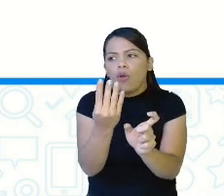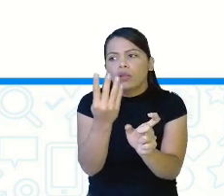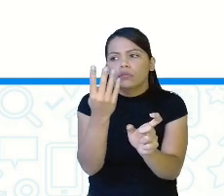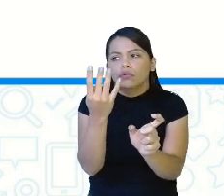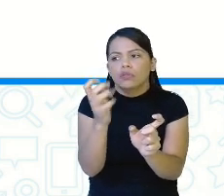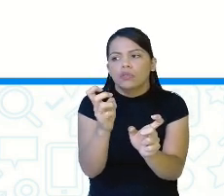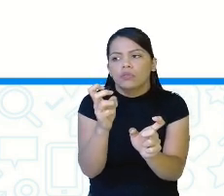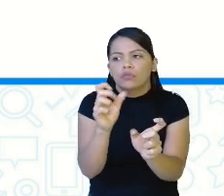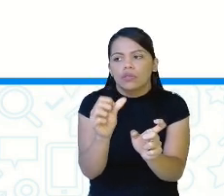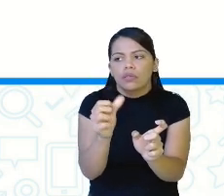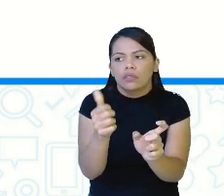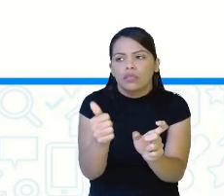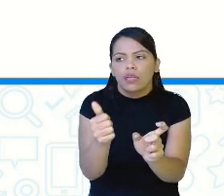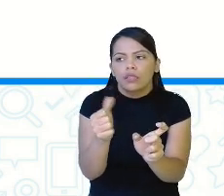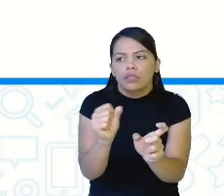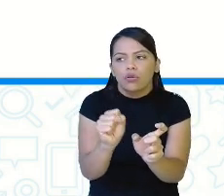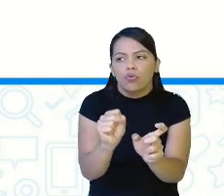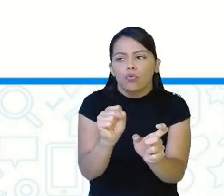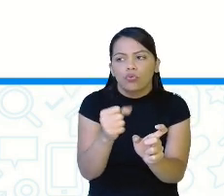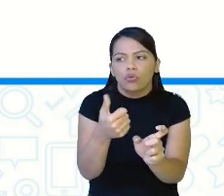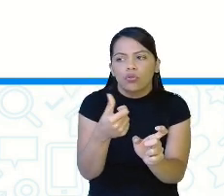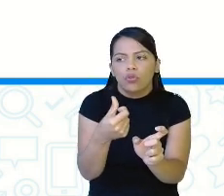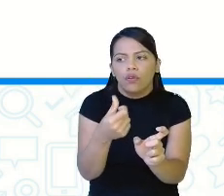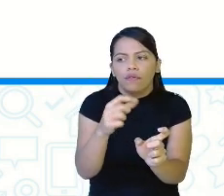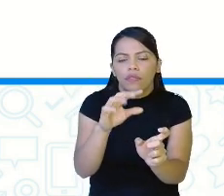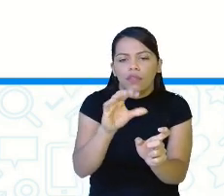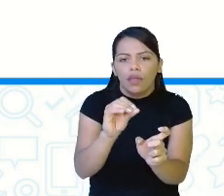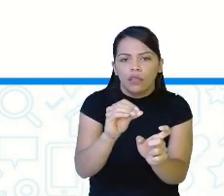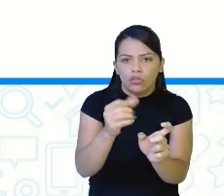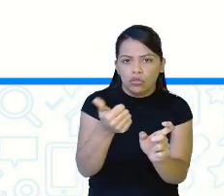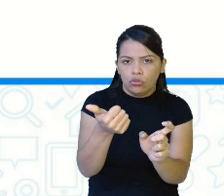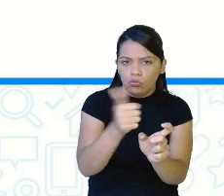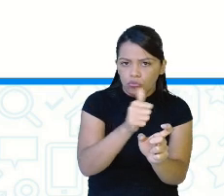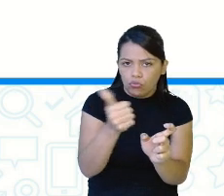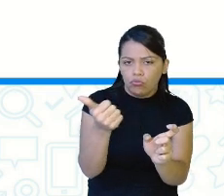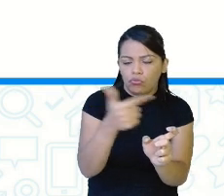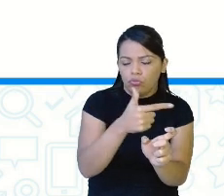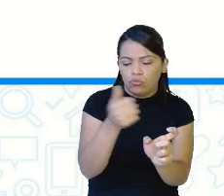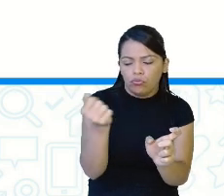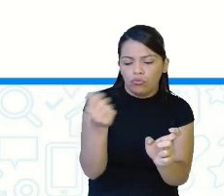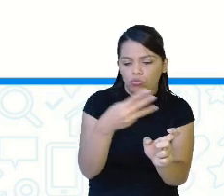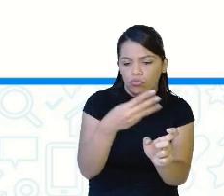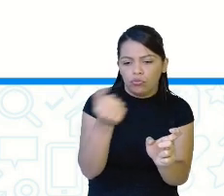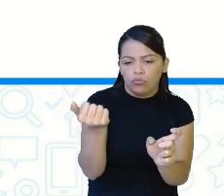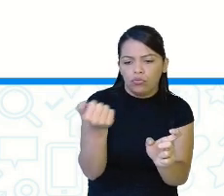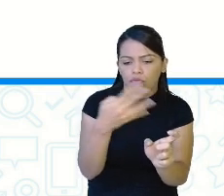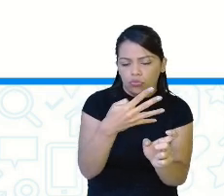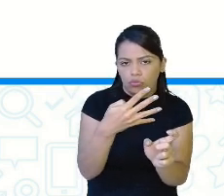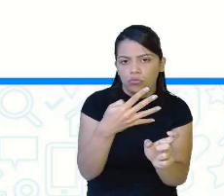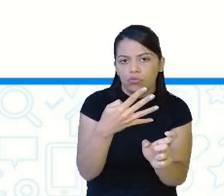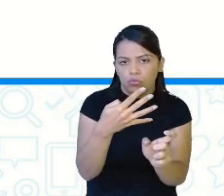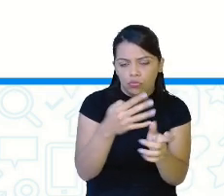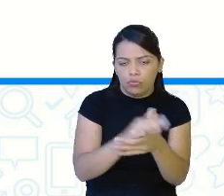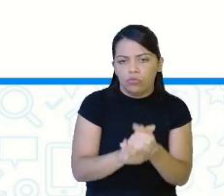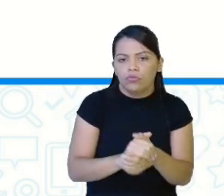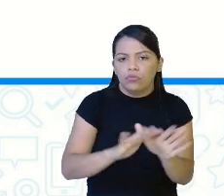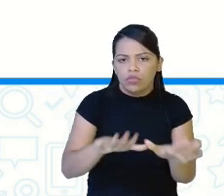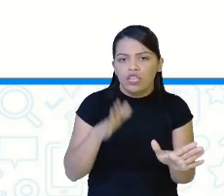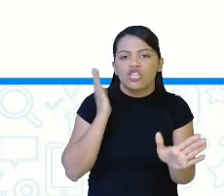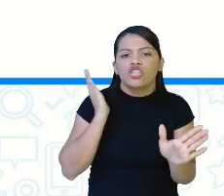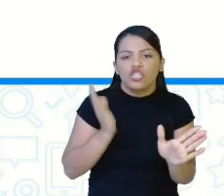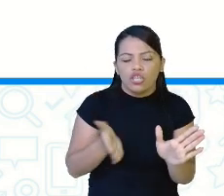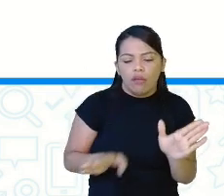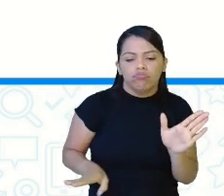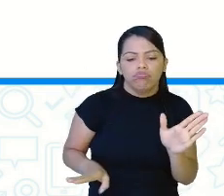3, 4, 5, 6, 7, 8, 9, 10, 11, 12, 13, 14. Já encontrei